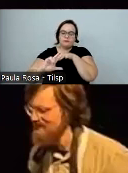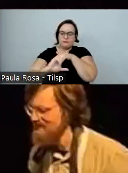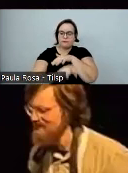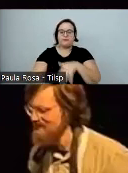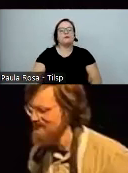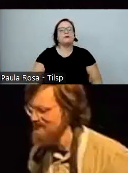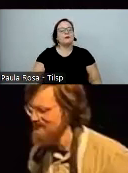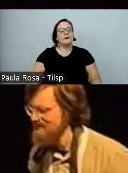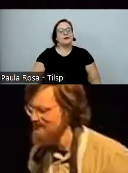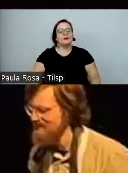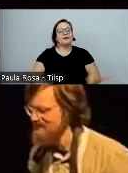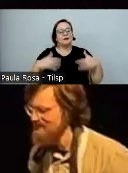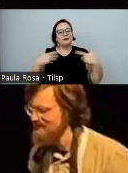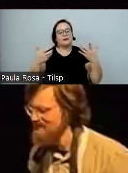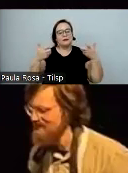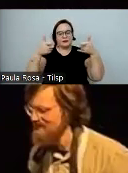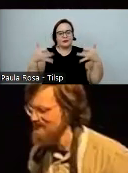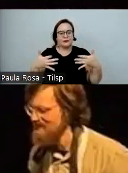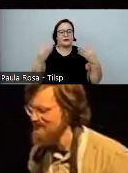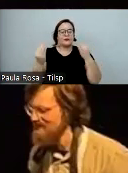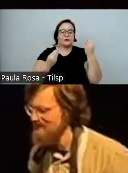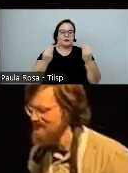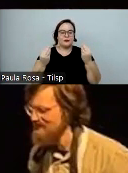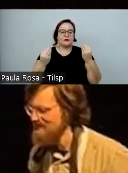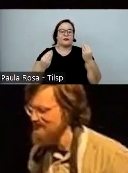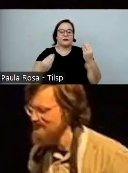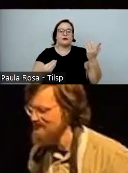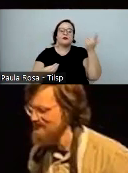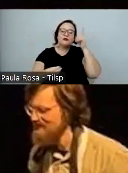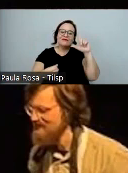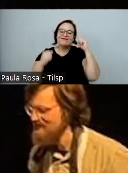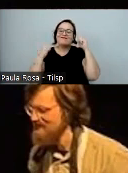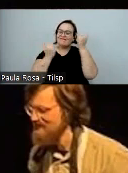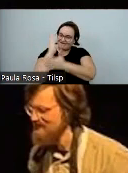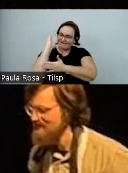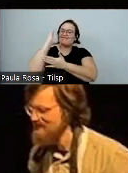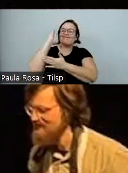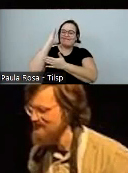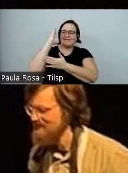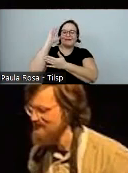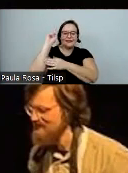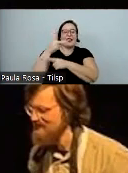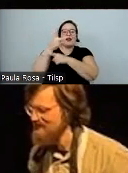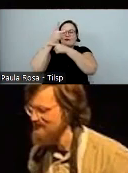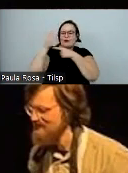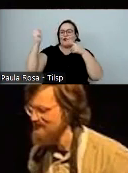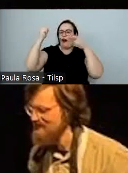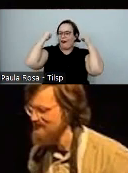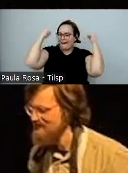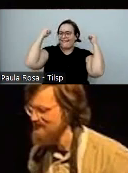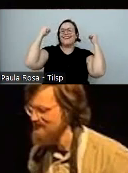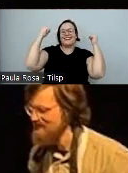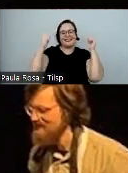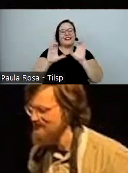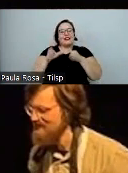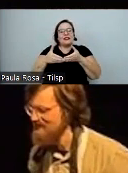vou falar um pouquinho sobre como a gente chegou na Vitória dessa definição no sentido da aprovação que foi realmente uma vitória para a organização quem conhece